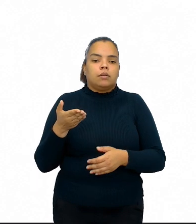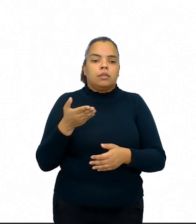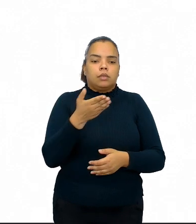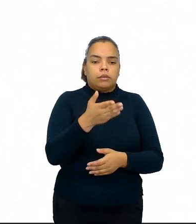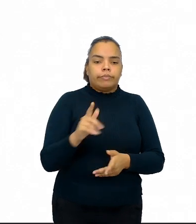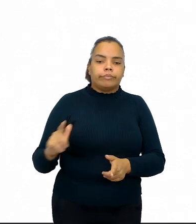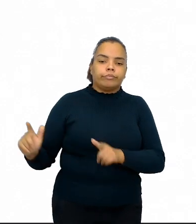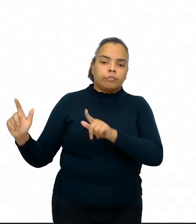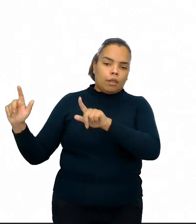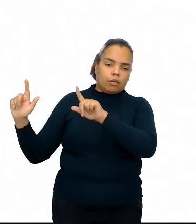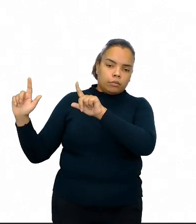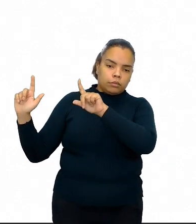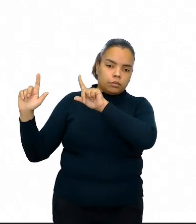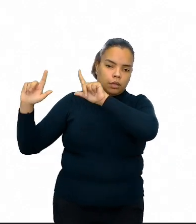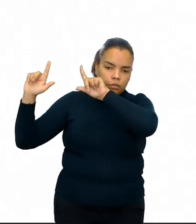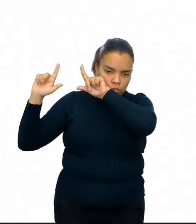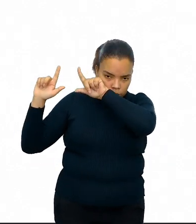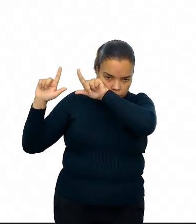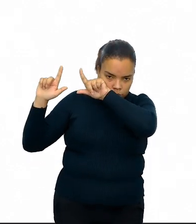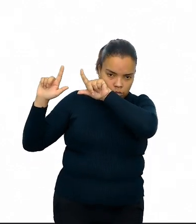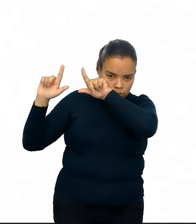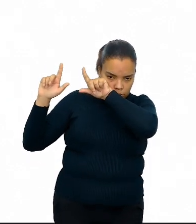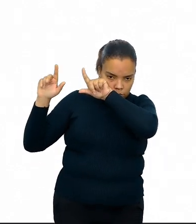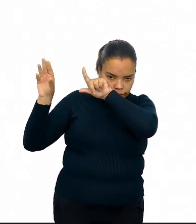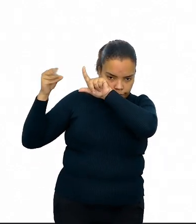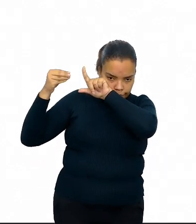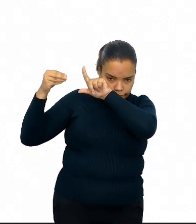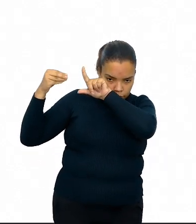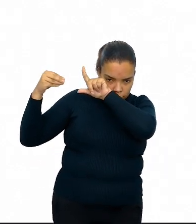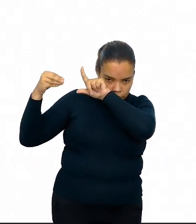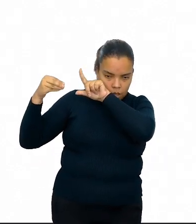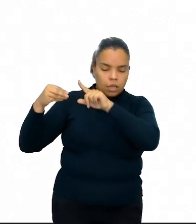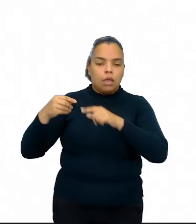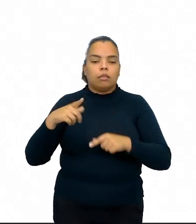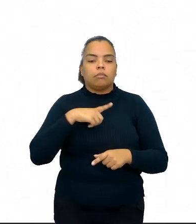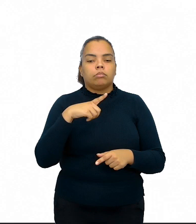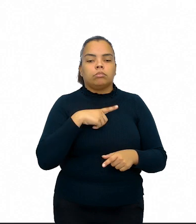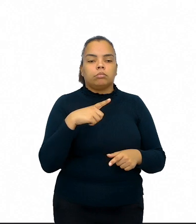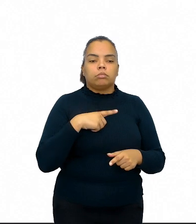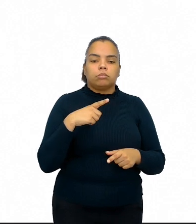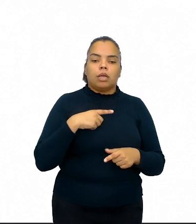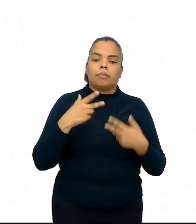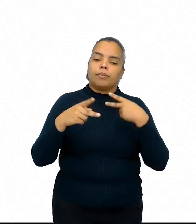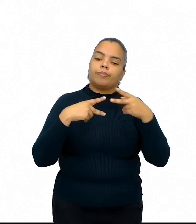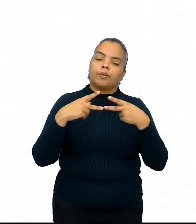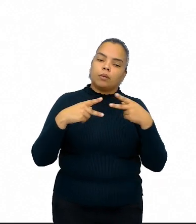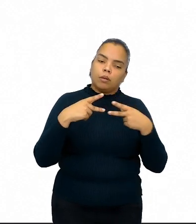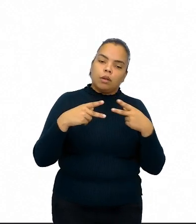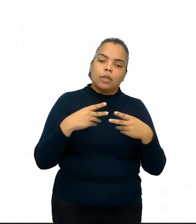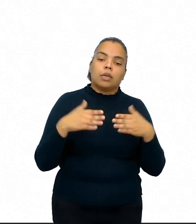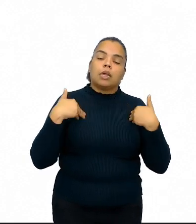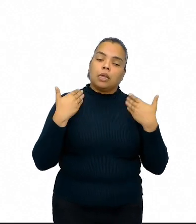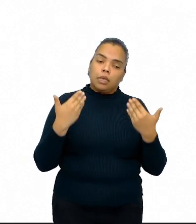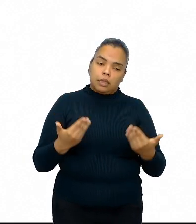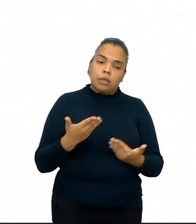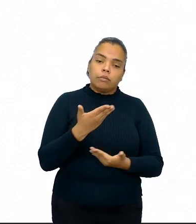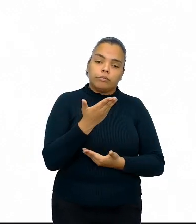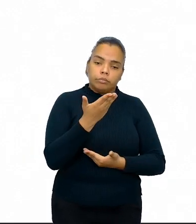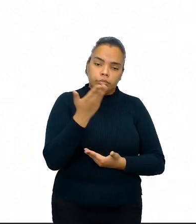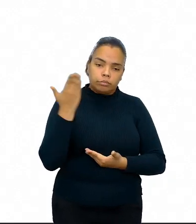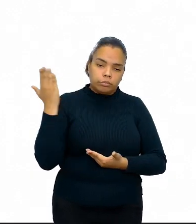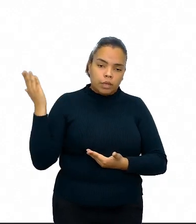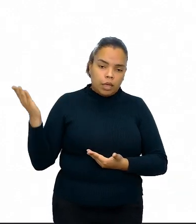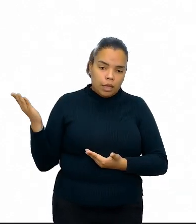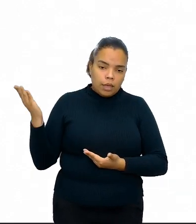farão sentido se elas vierem de encontro com as necessidades de vocês. Então, esse é o nosso instrumento para que